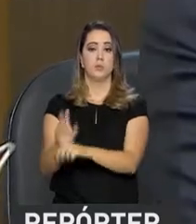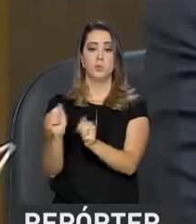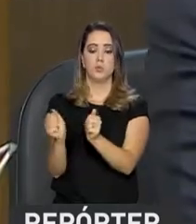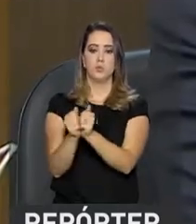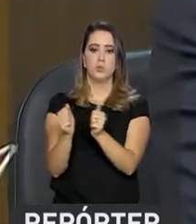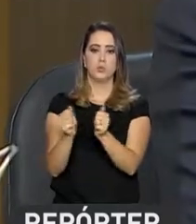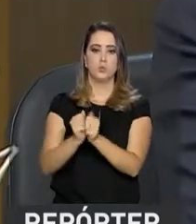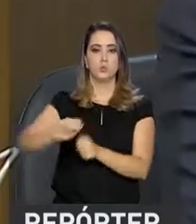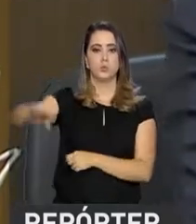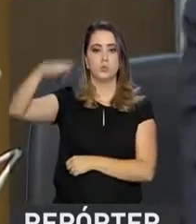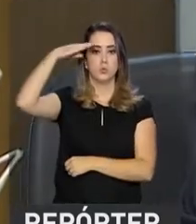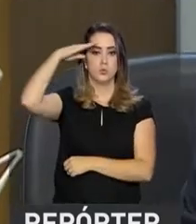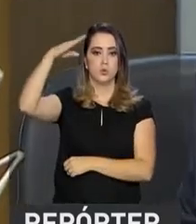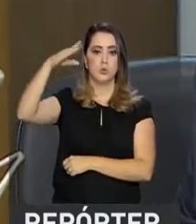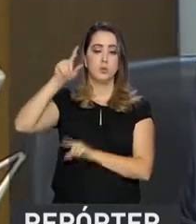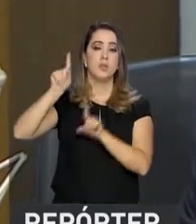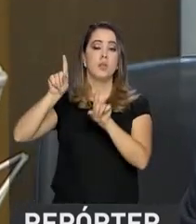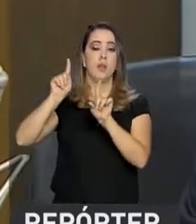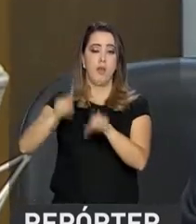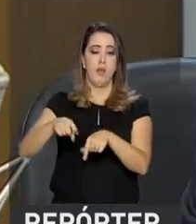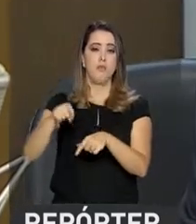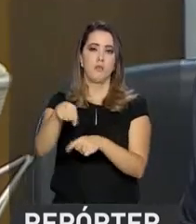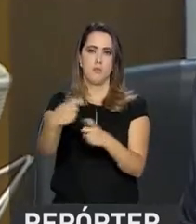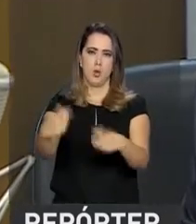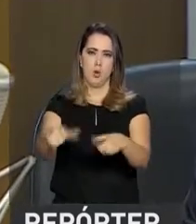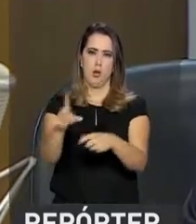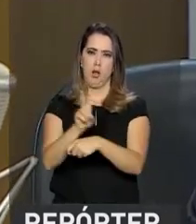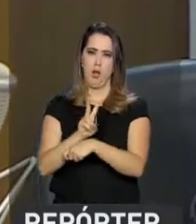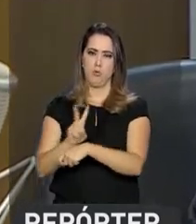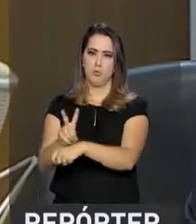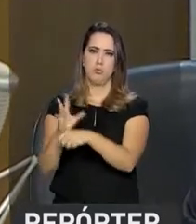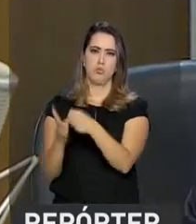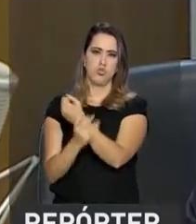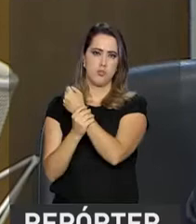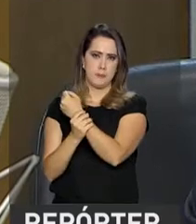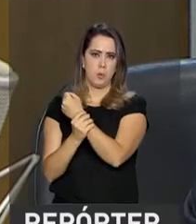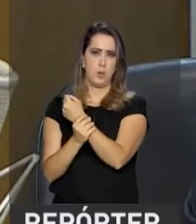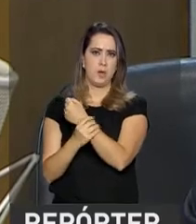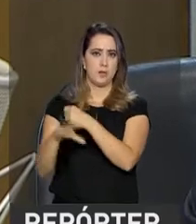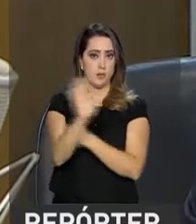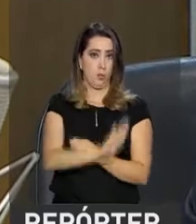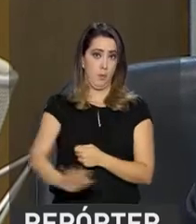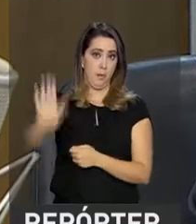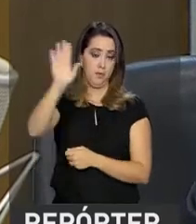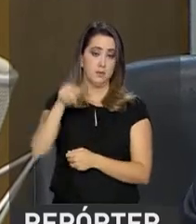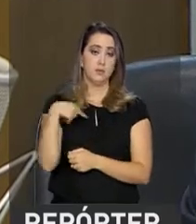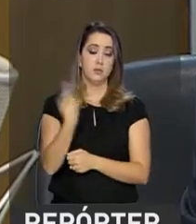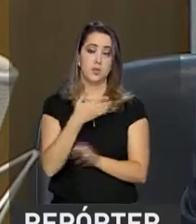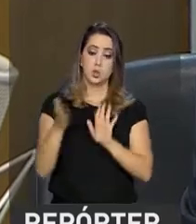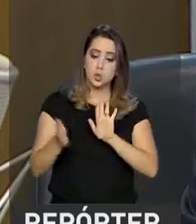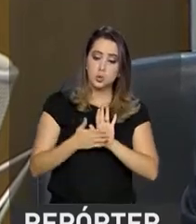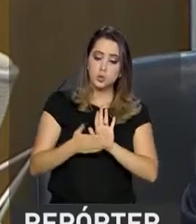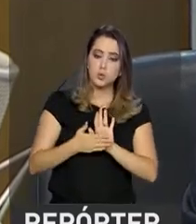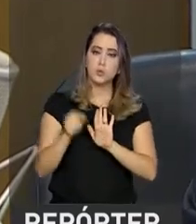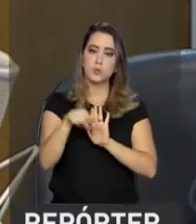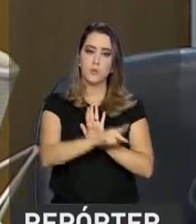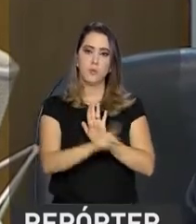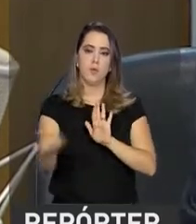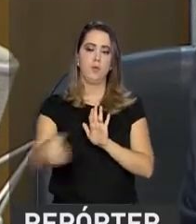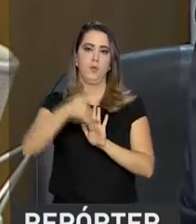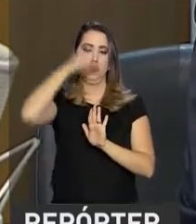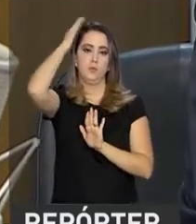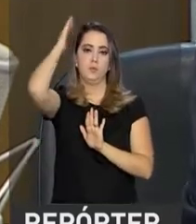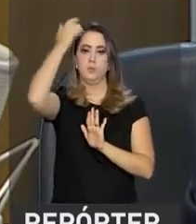essas áreas também são áreas de segurança nacional a gente tá é propondo e o presidente já